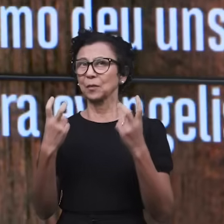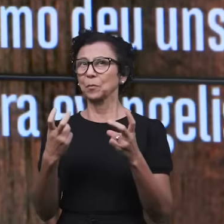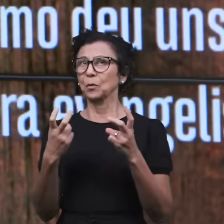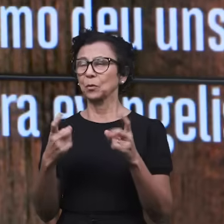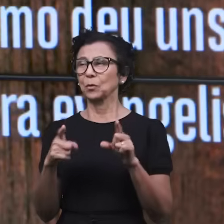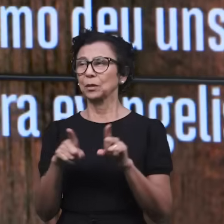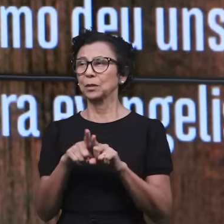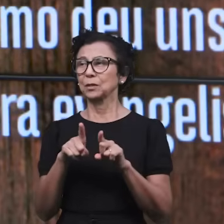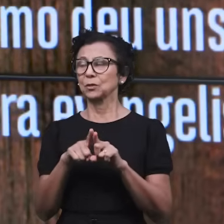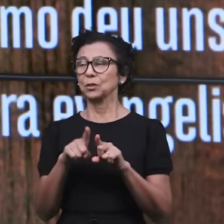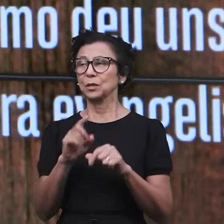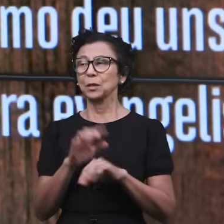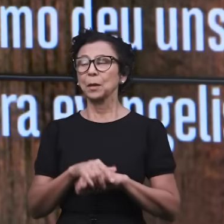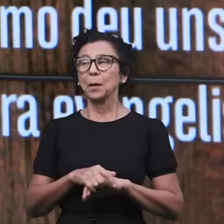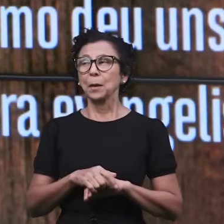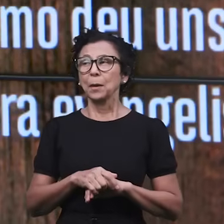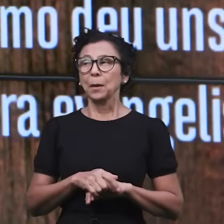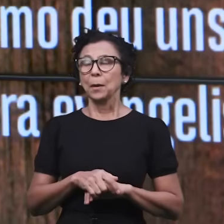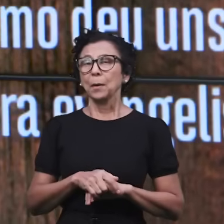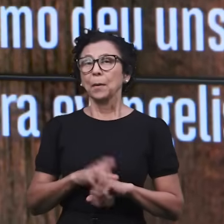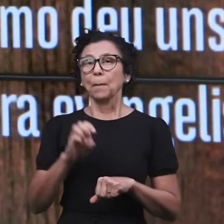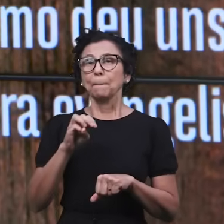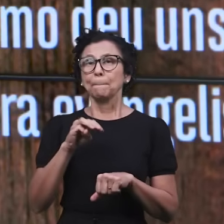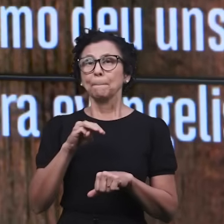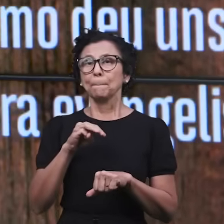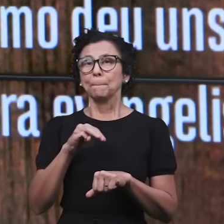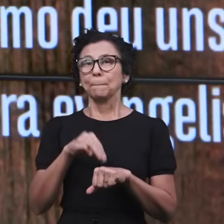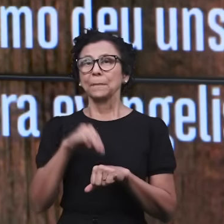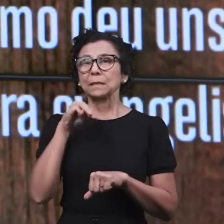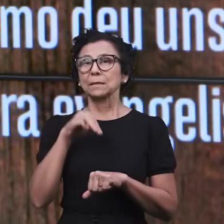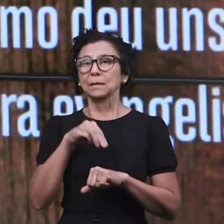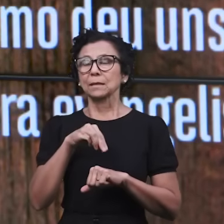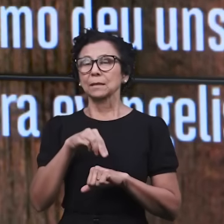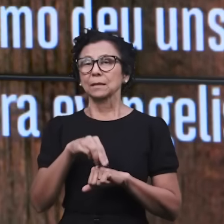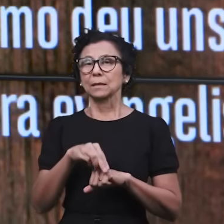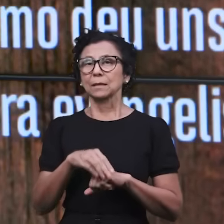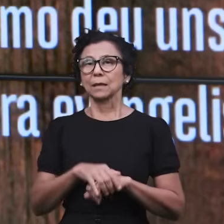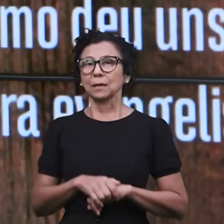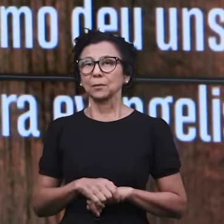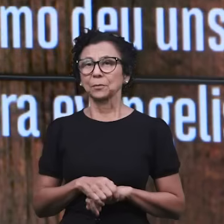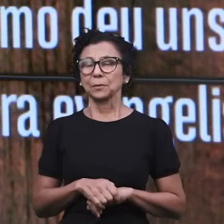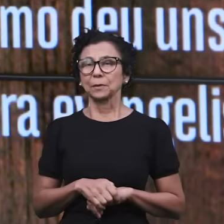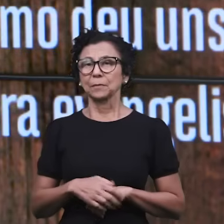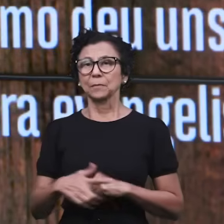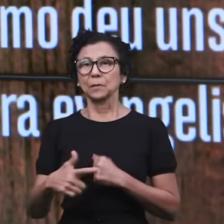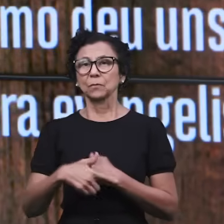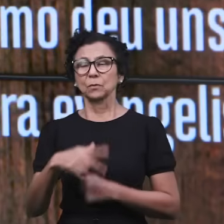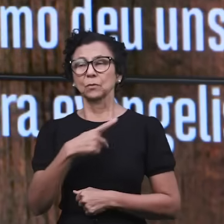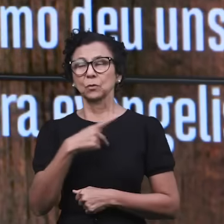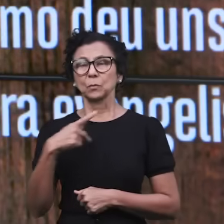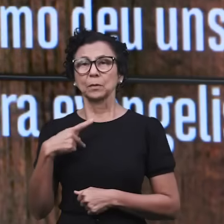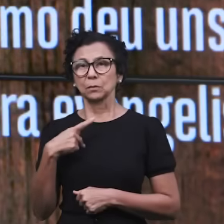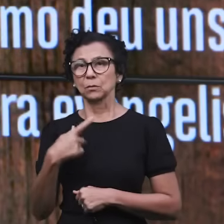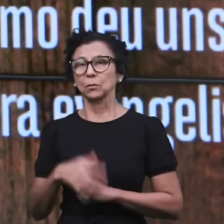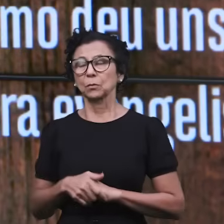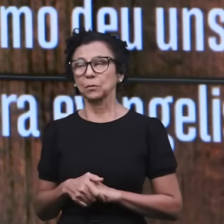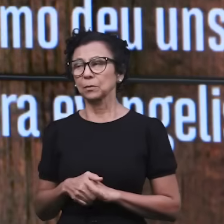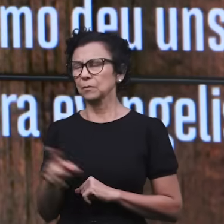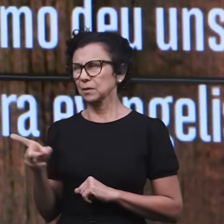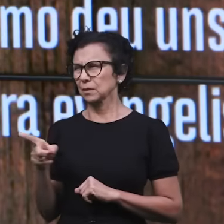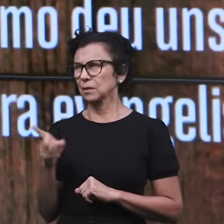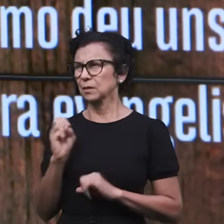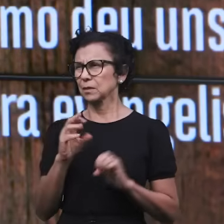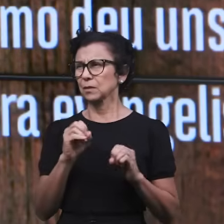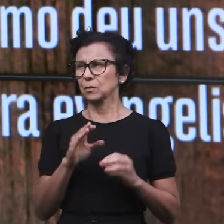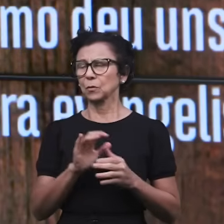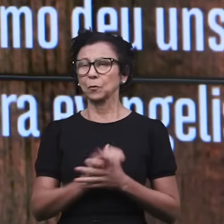você falou isso aqui. Essa sã doutrina, você só encontra ela onde? Na palavra. Ela emerge da palavra. O que for fora disso,